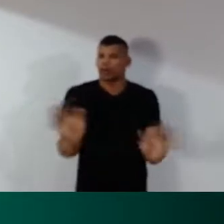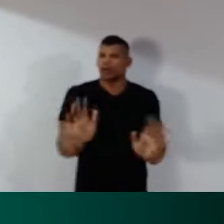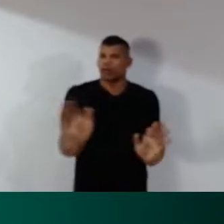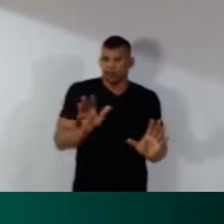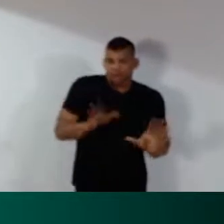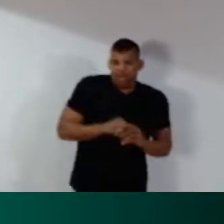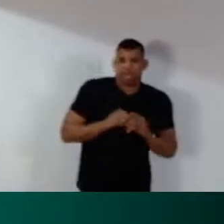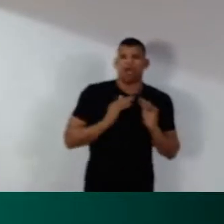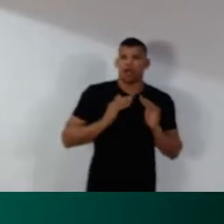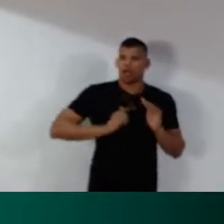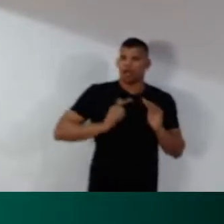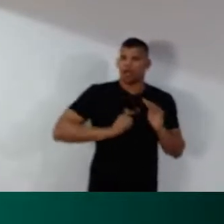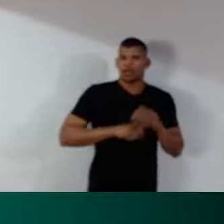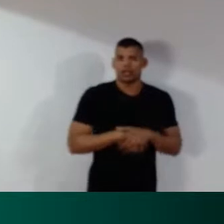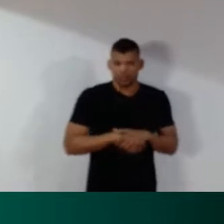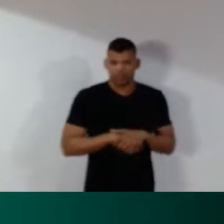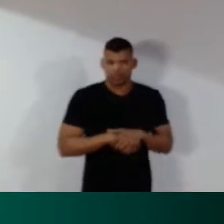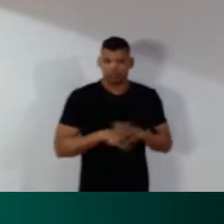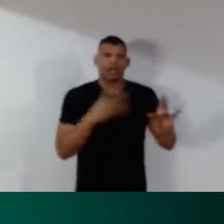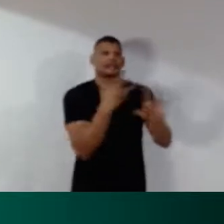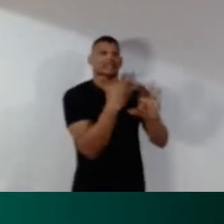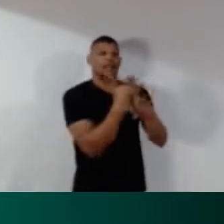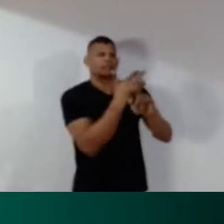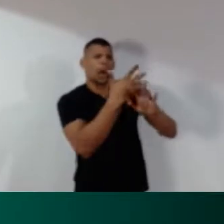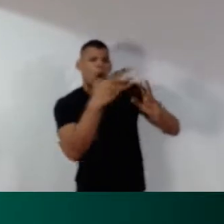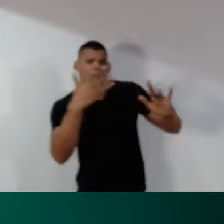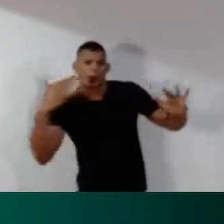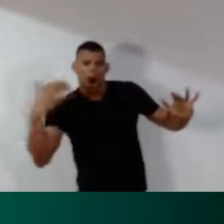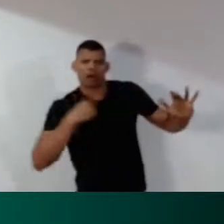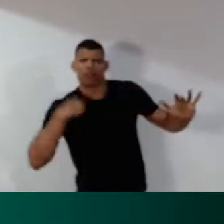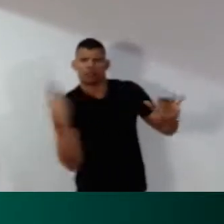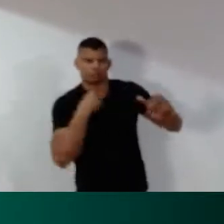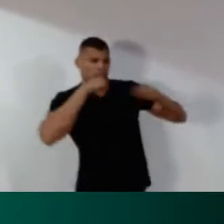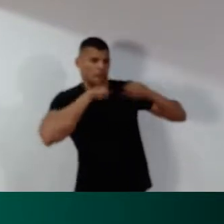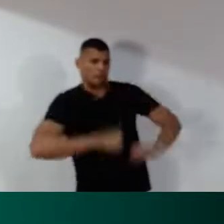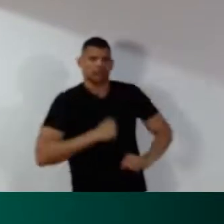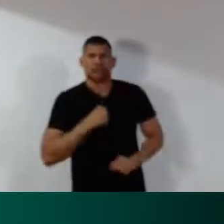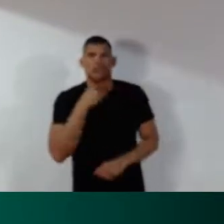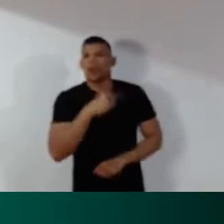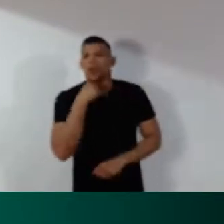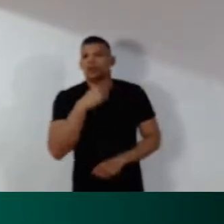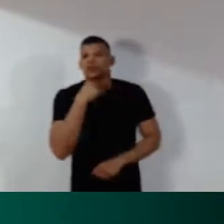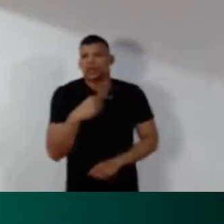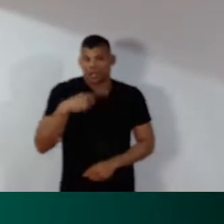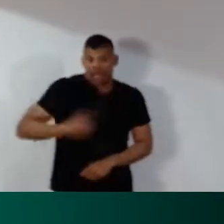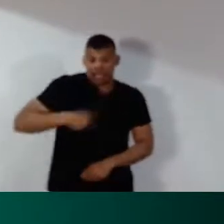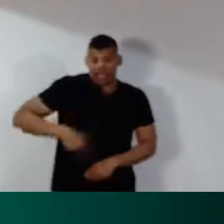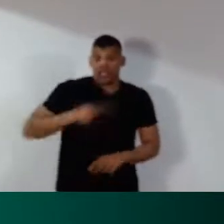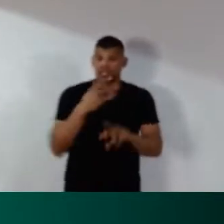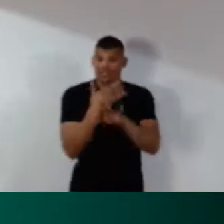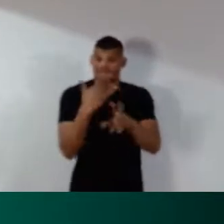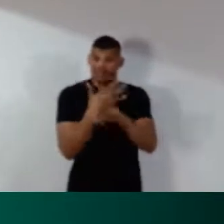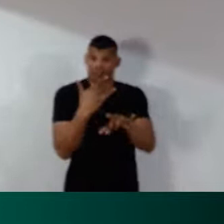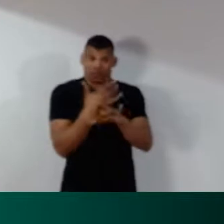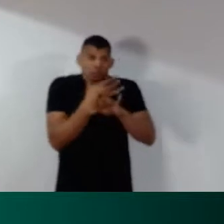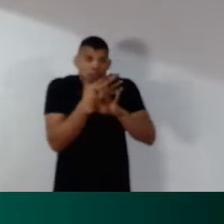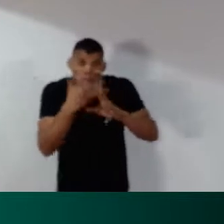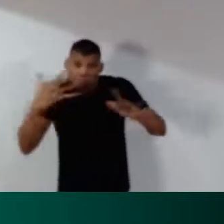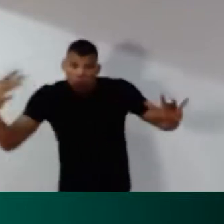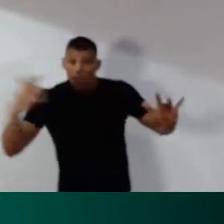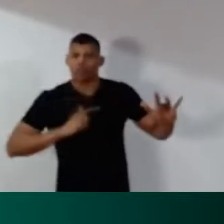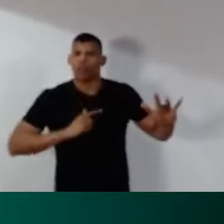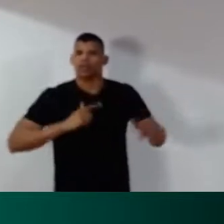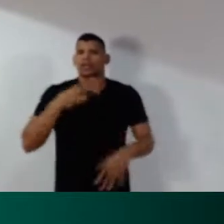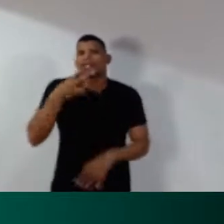não consegue discutir a cidade no âmbito maior porque a gente vive numa cidade grande com 3 milhões de pessoas só falam de